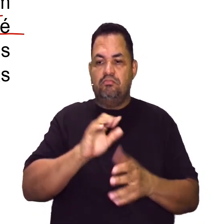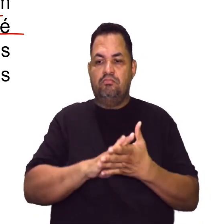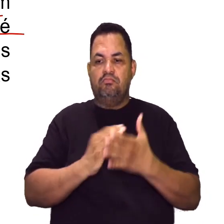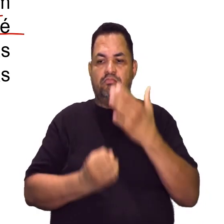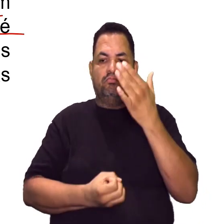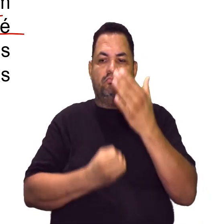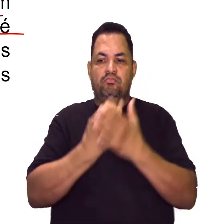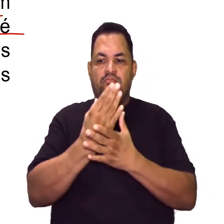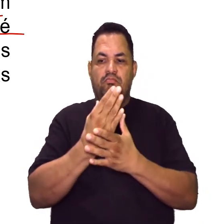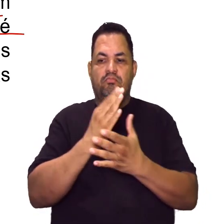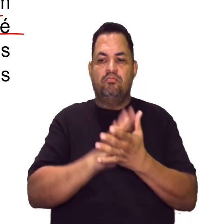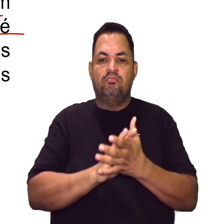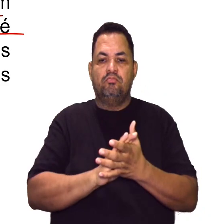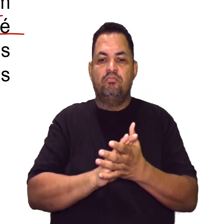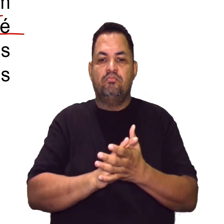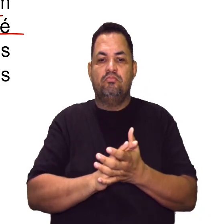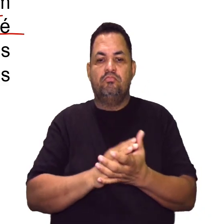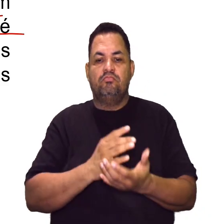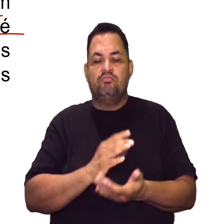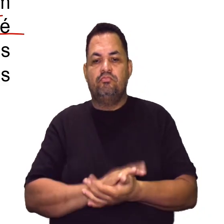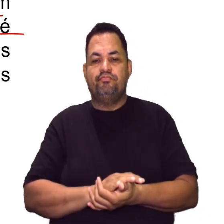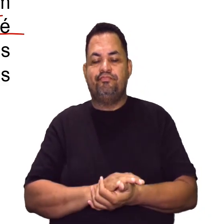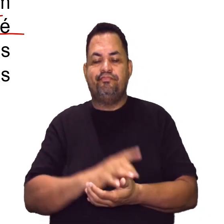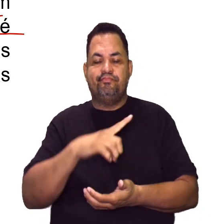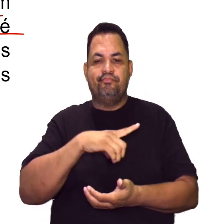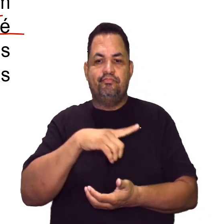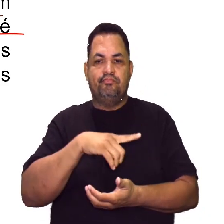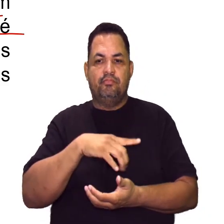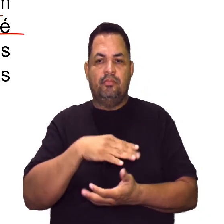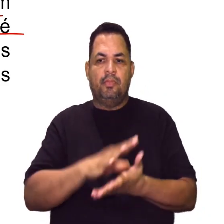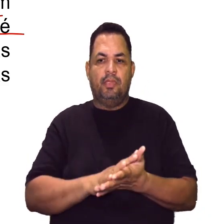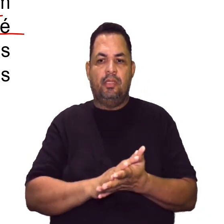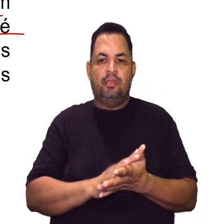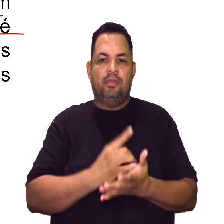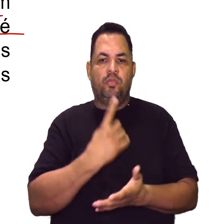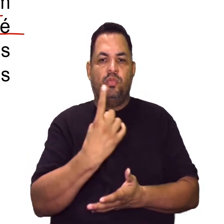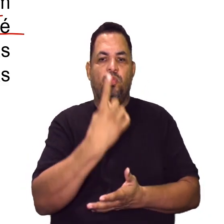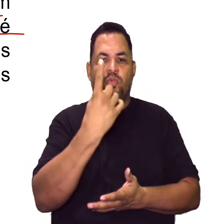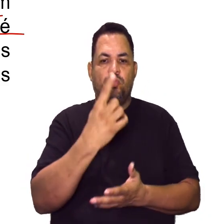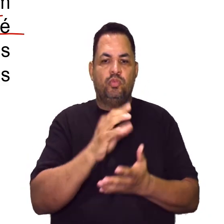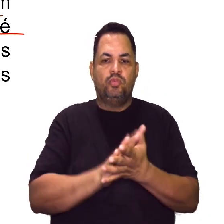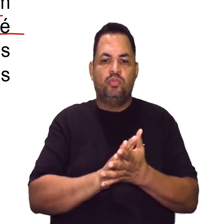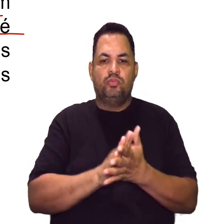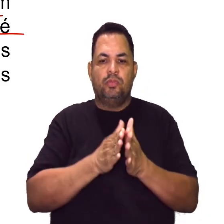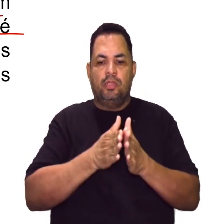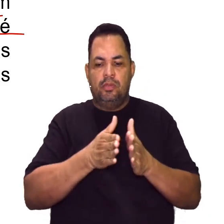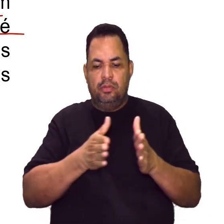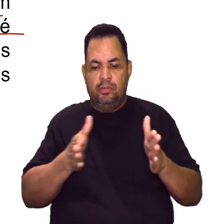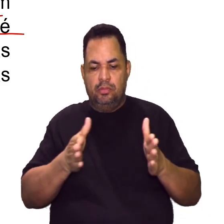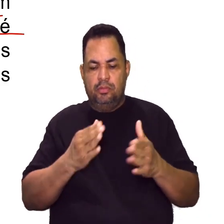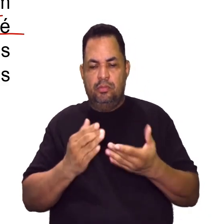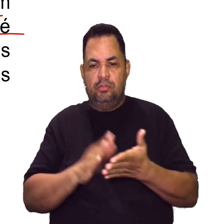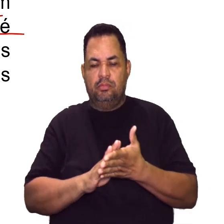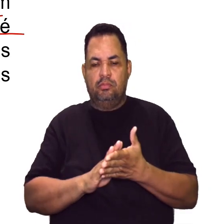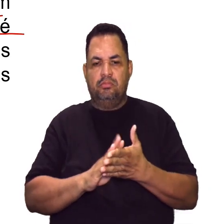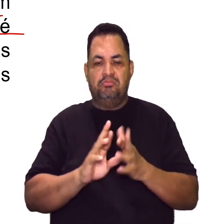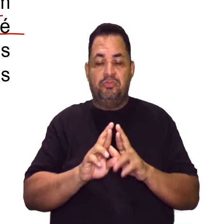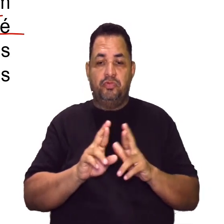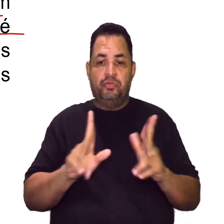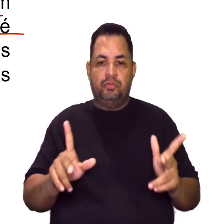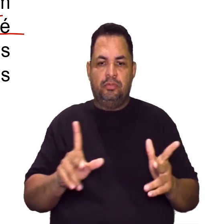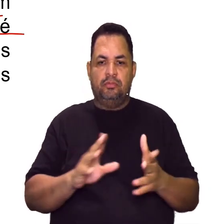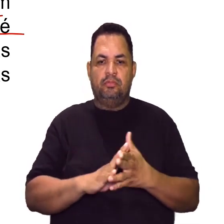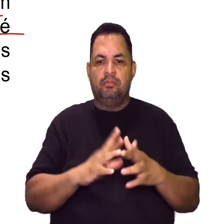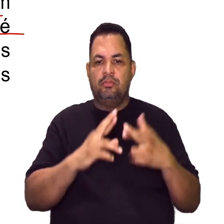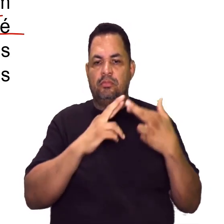dimensões diferentes, até 3, tá bom? Com isso, elas também são responsáveis